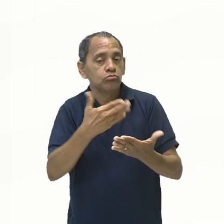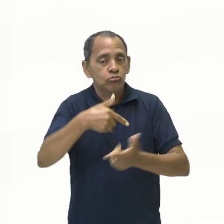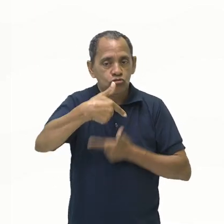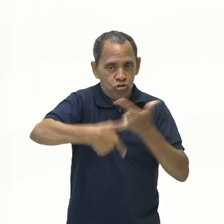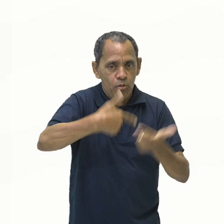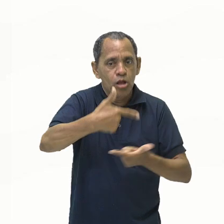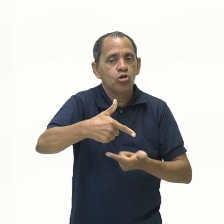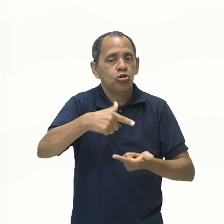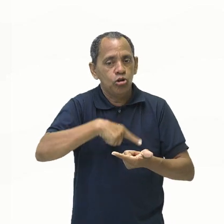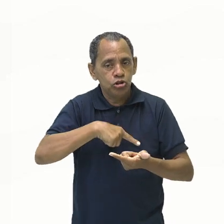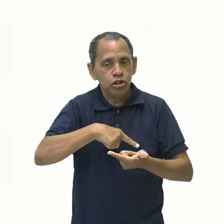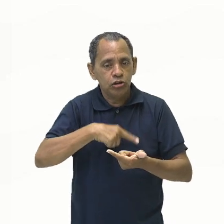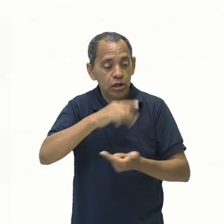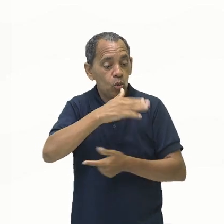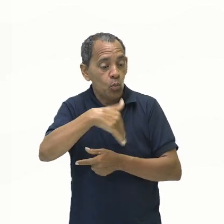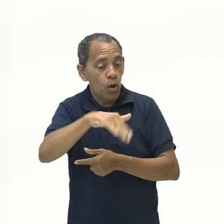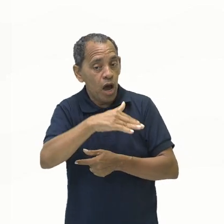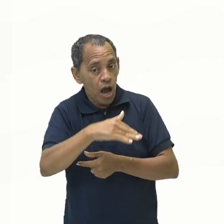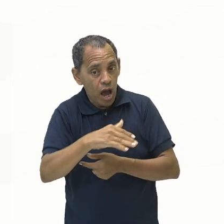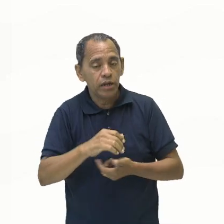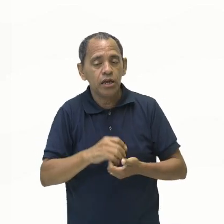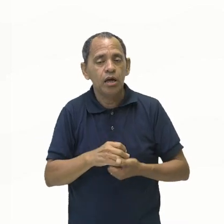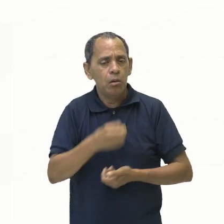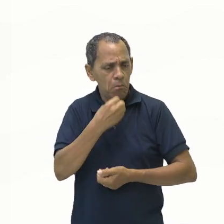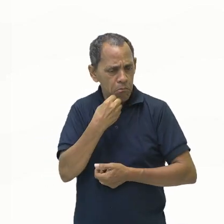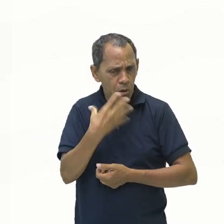ele tenha ali um ambiente bastante